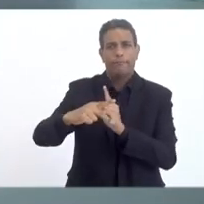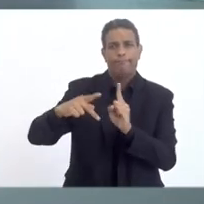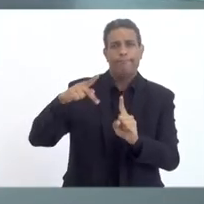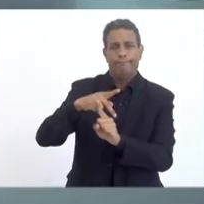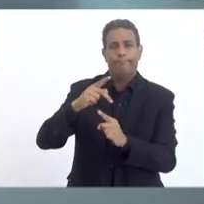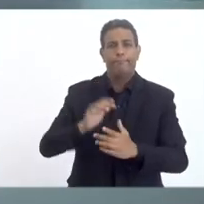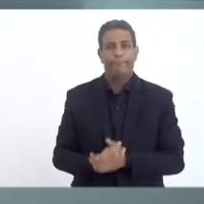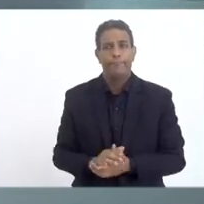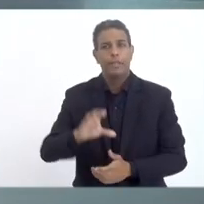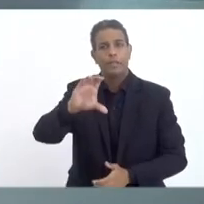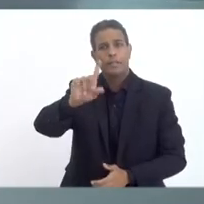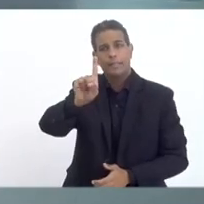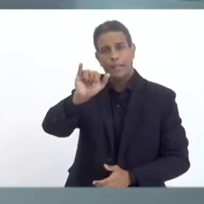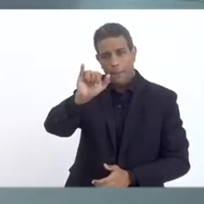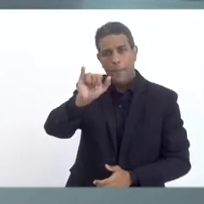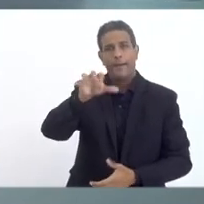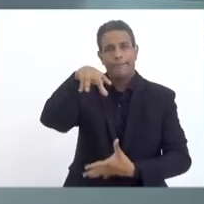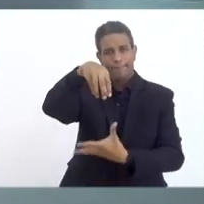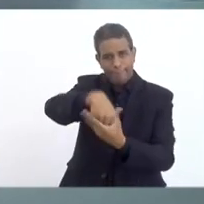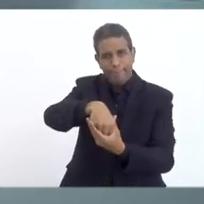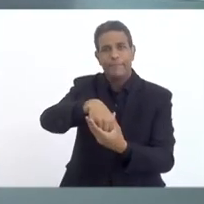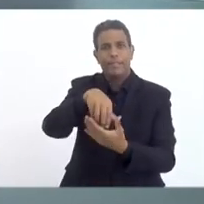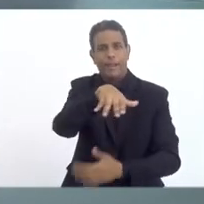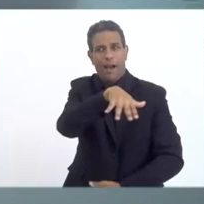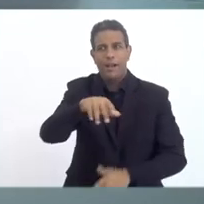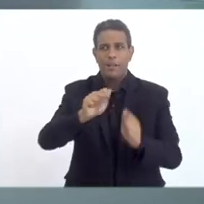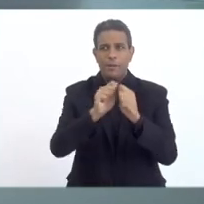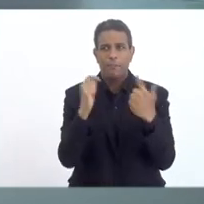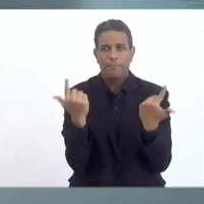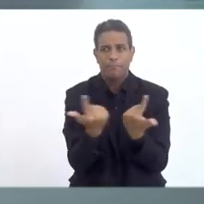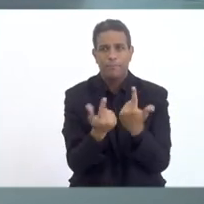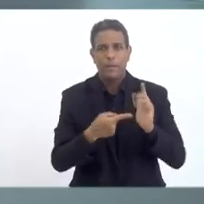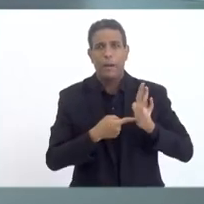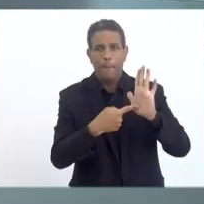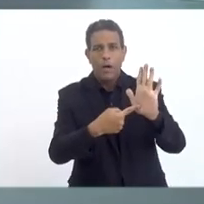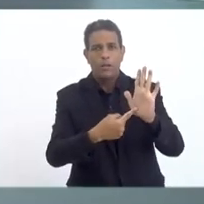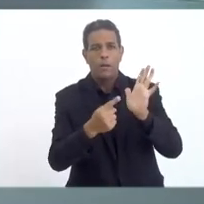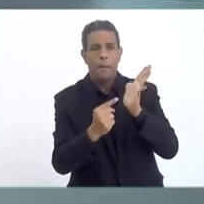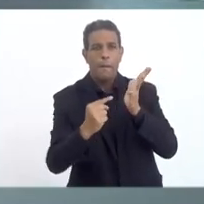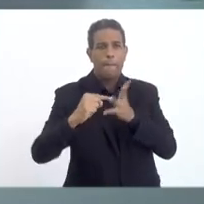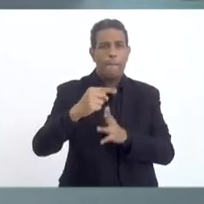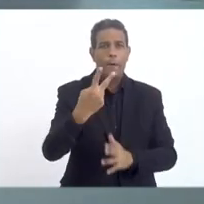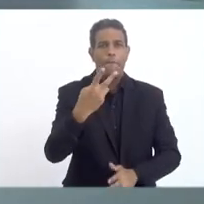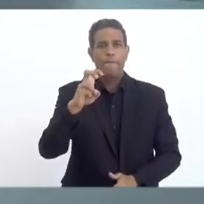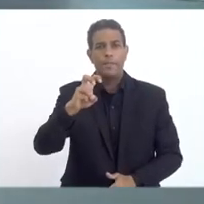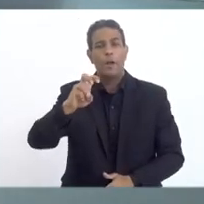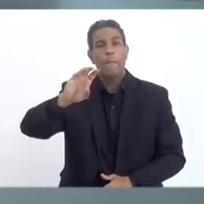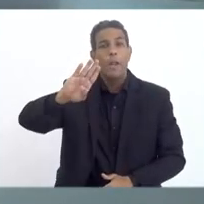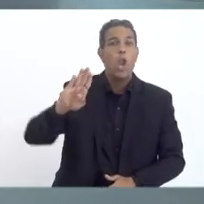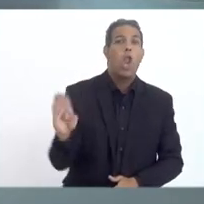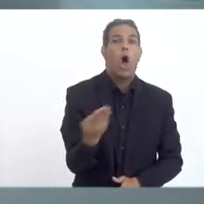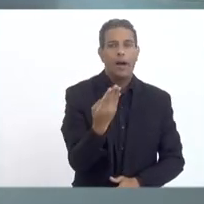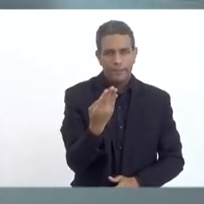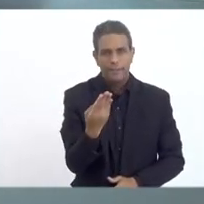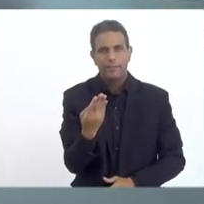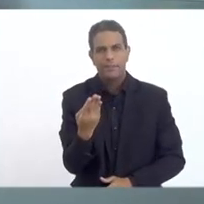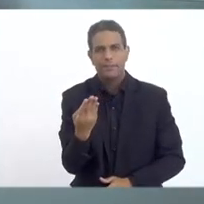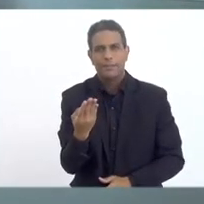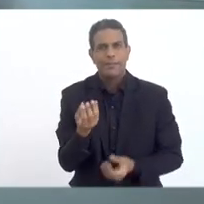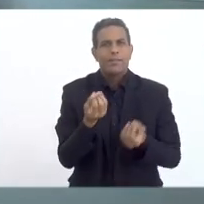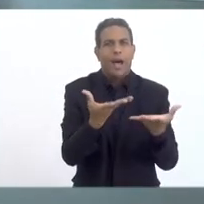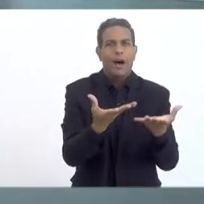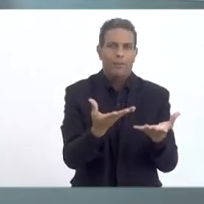a CPI dos royalties, presidida pelo deputado Luiz Paulo, apontou um passivo da ordem de 25 bilhões para a Fazenda